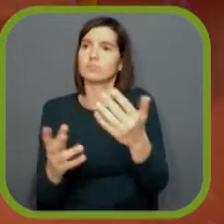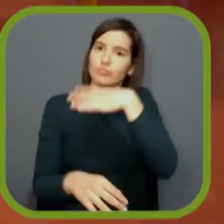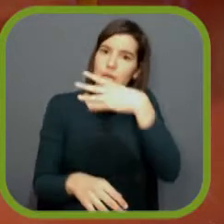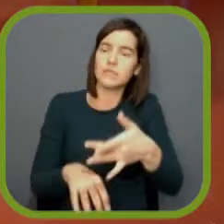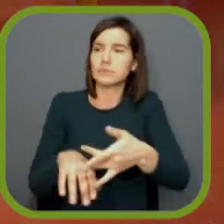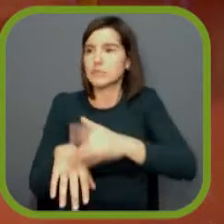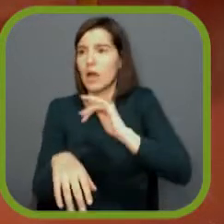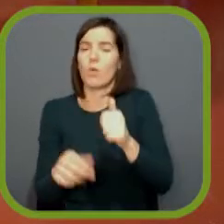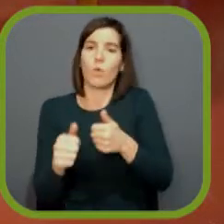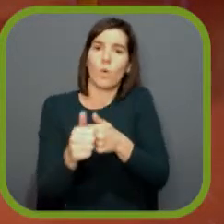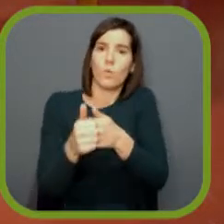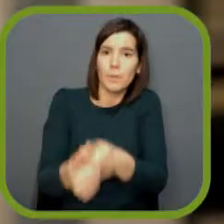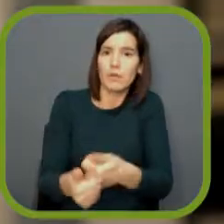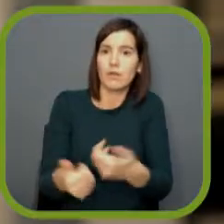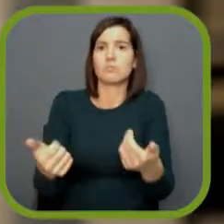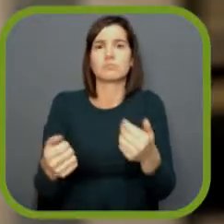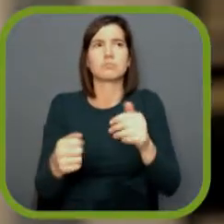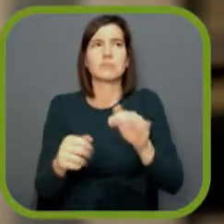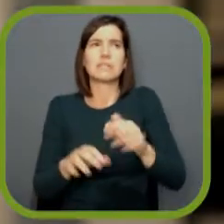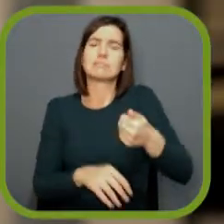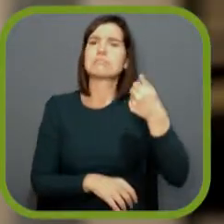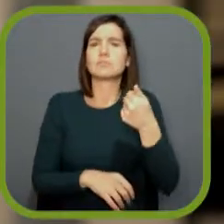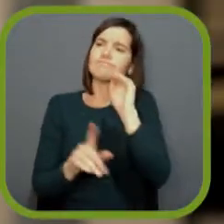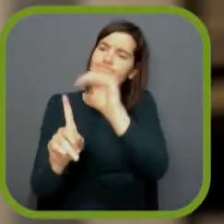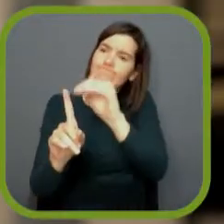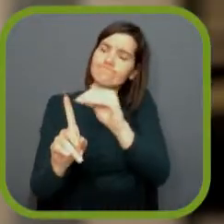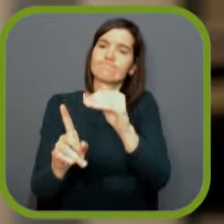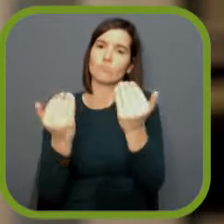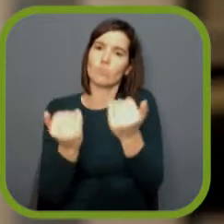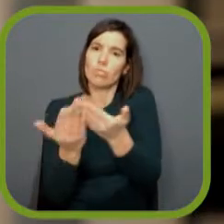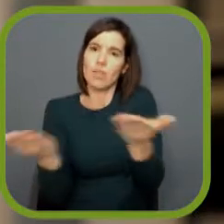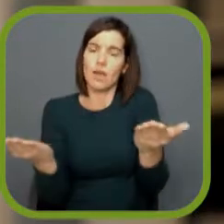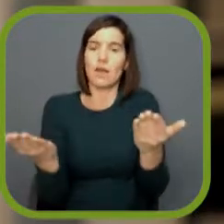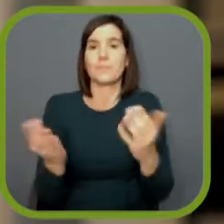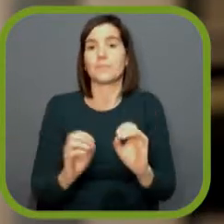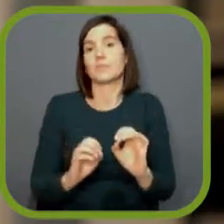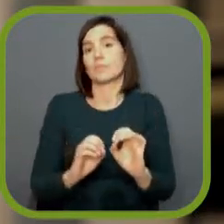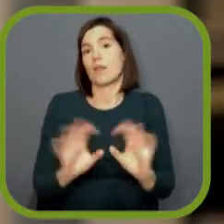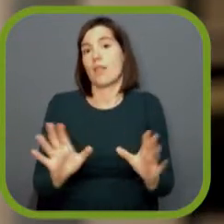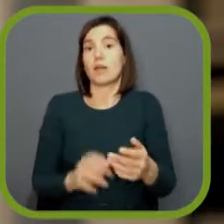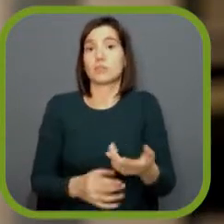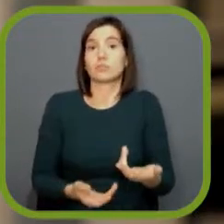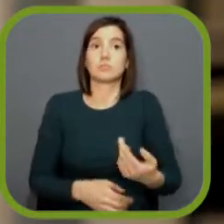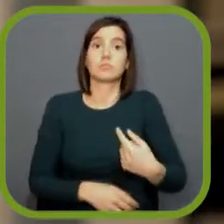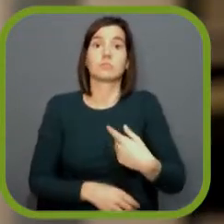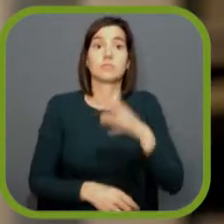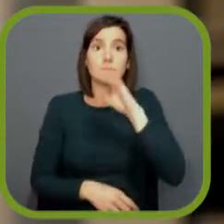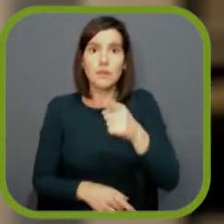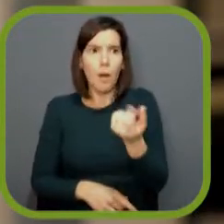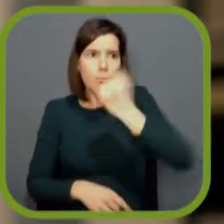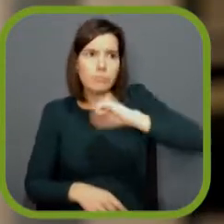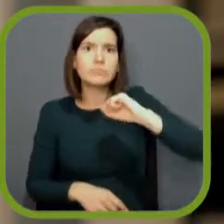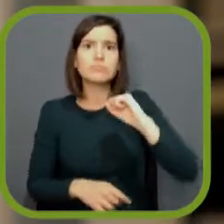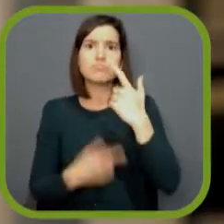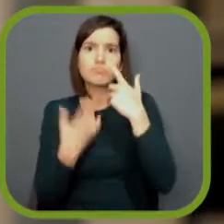consciencialização, acompanhamento, mas essencialmente consciencialização. E, naturalmente, um exercício de autoridade, como é óbvio,